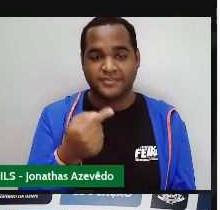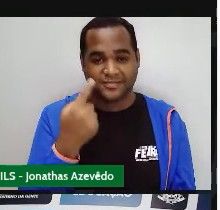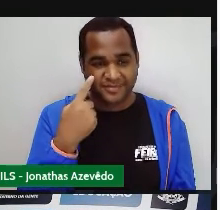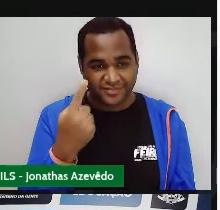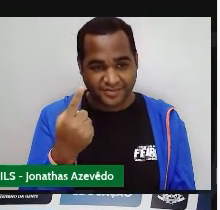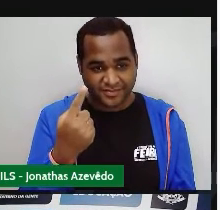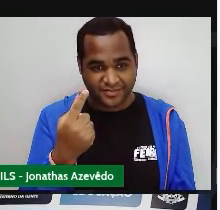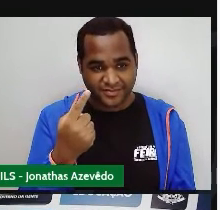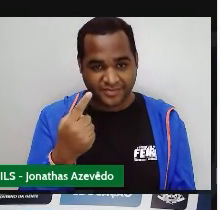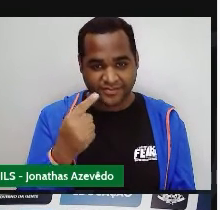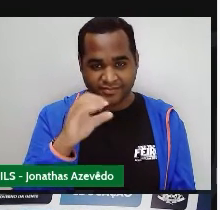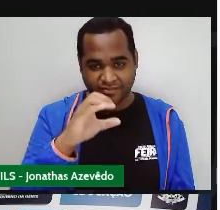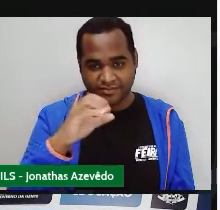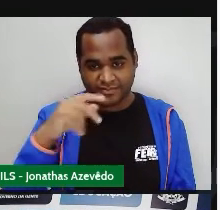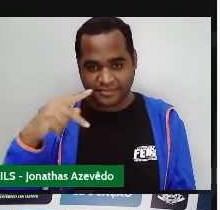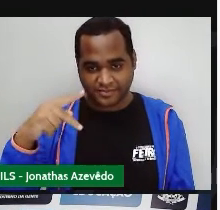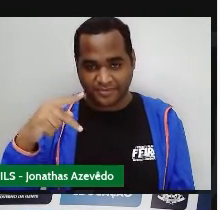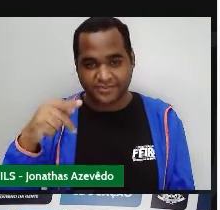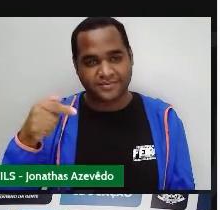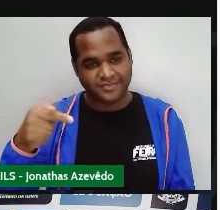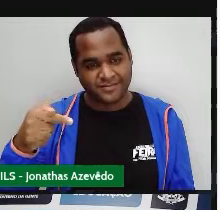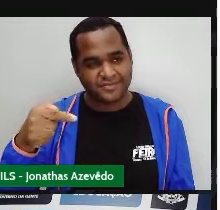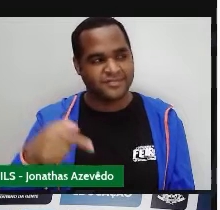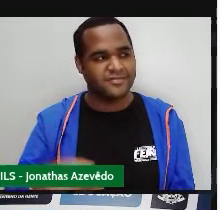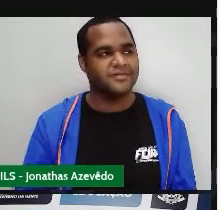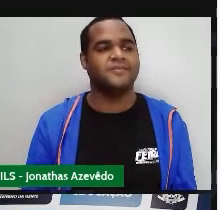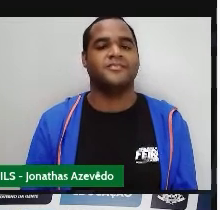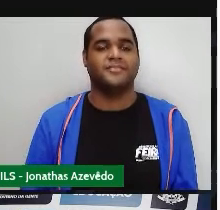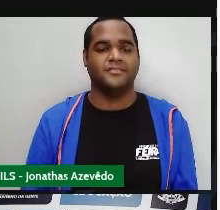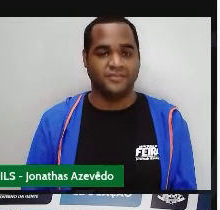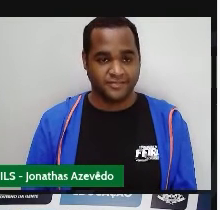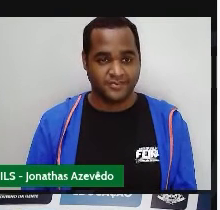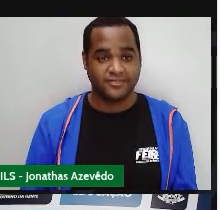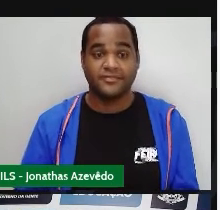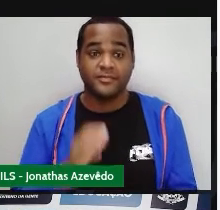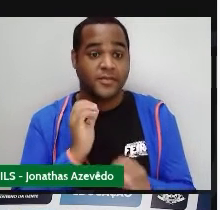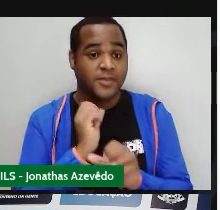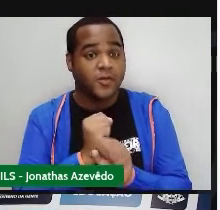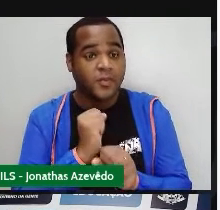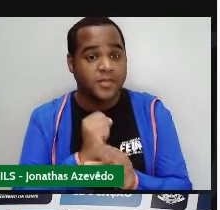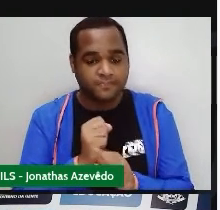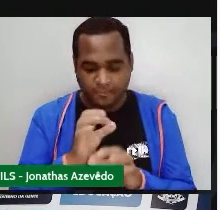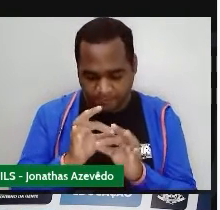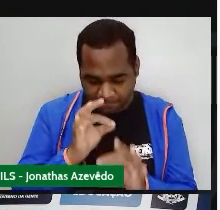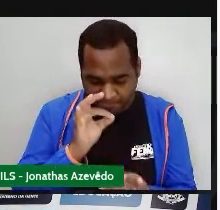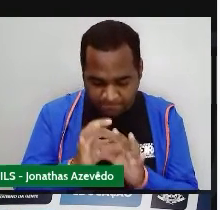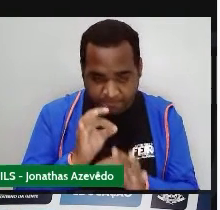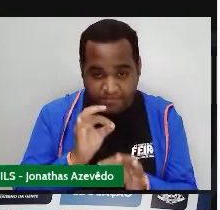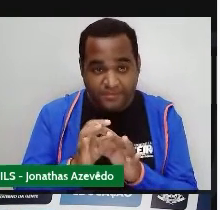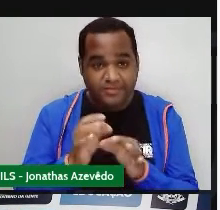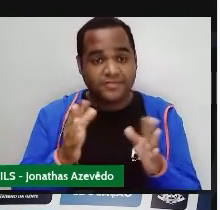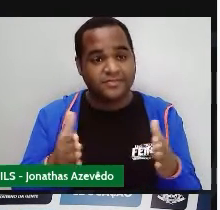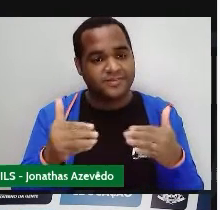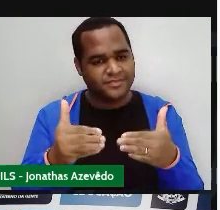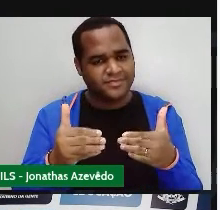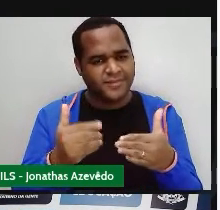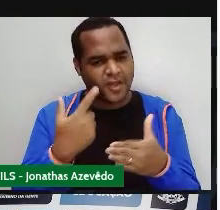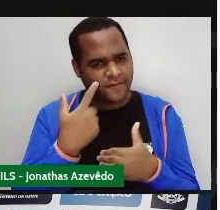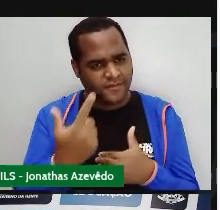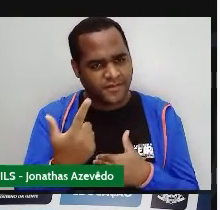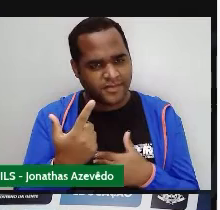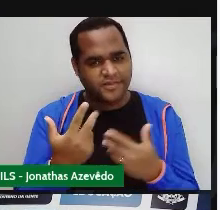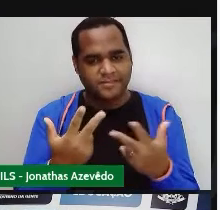essa expressão zinha aqui tá bom é a quantidade de Canudos para cubos A gente viu